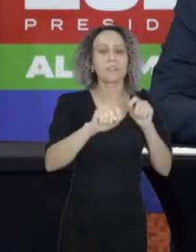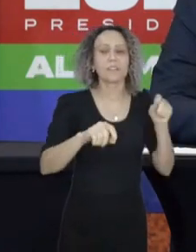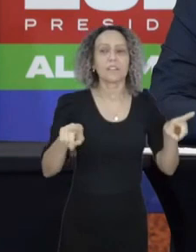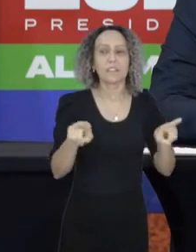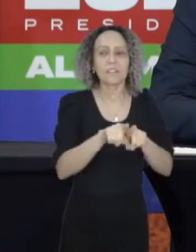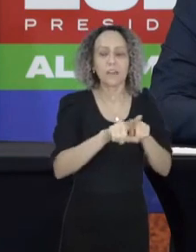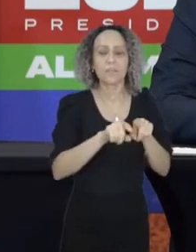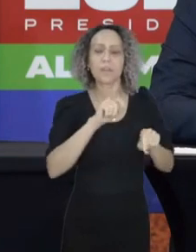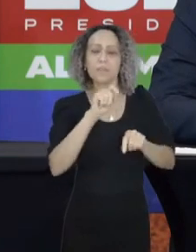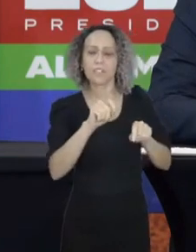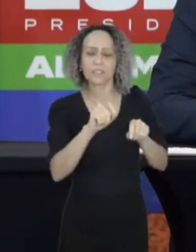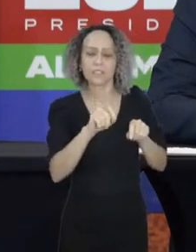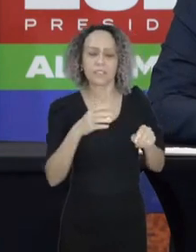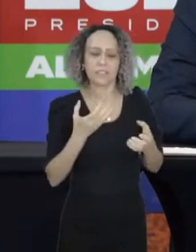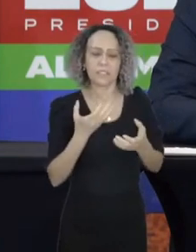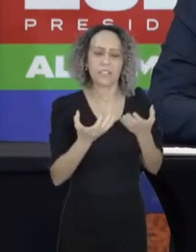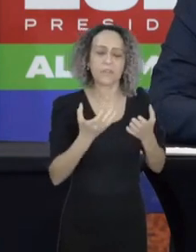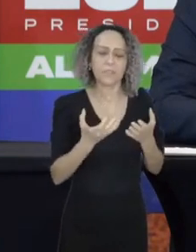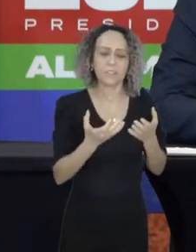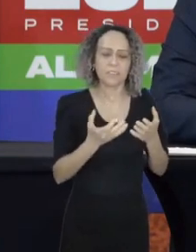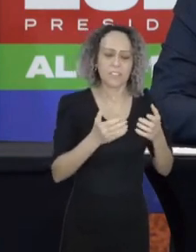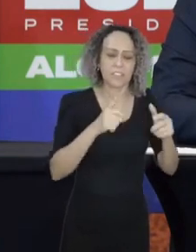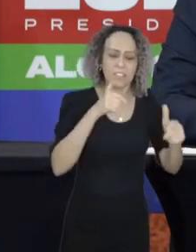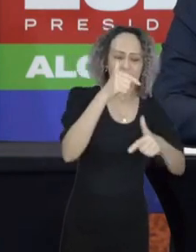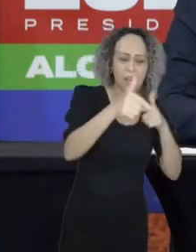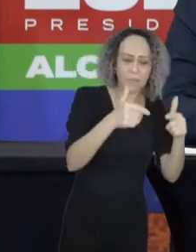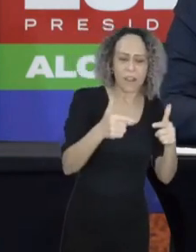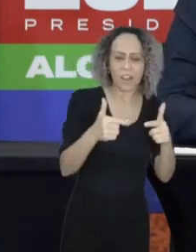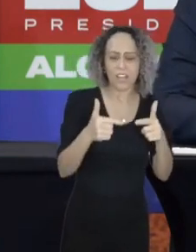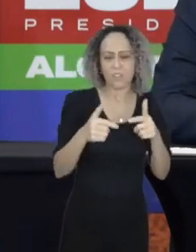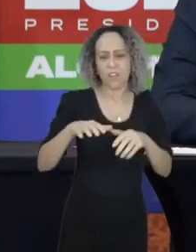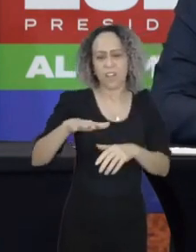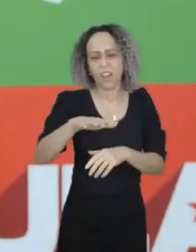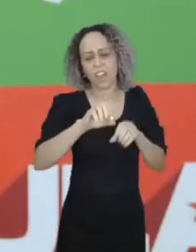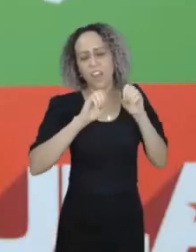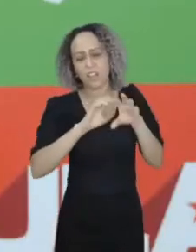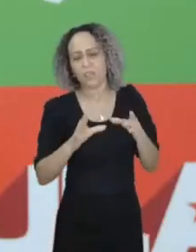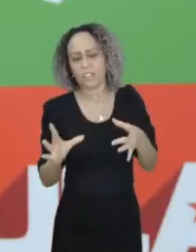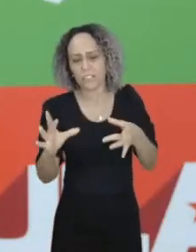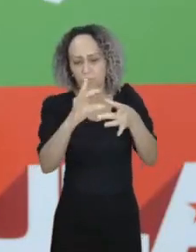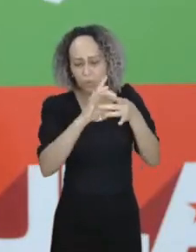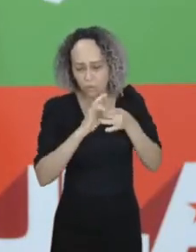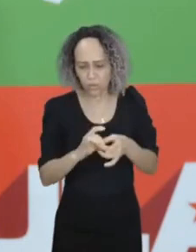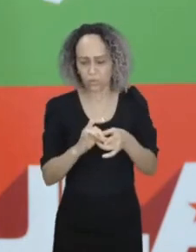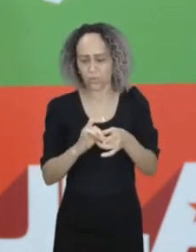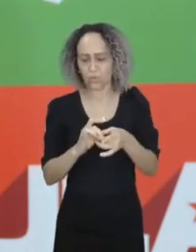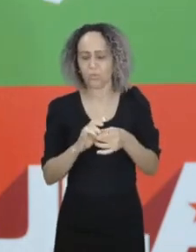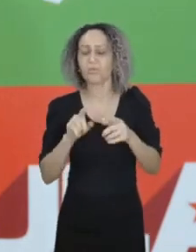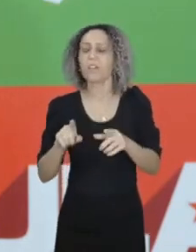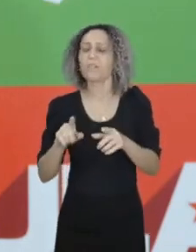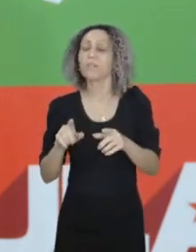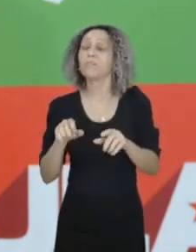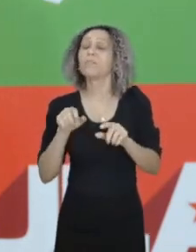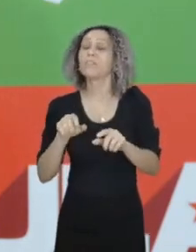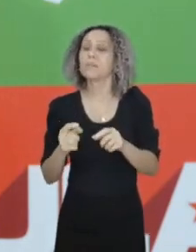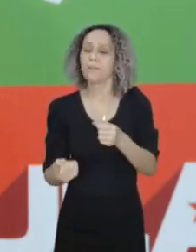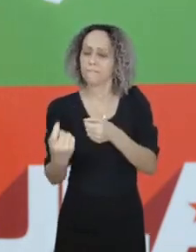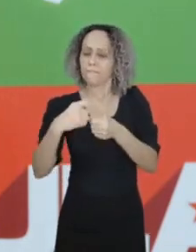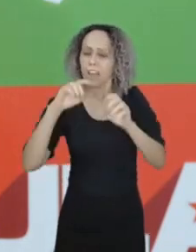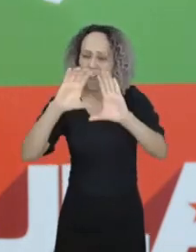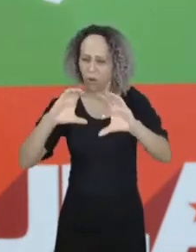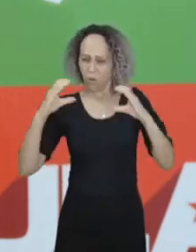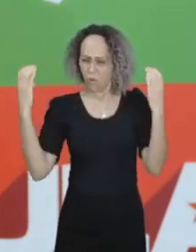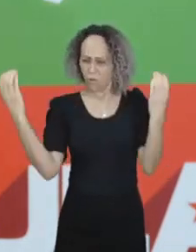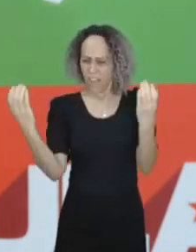para ressocialização décimo Nós Vamos retomar a conferência nacional de segurança pública e que a mecanismo bloco de